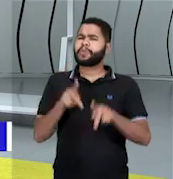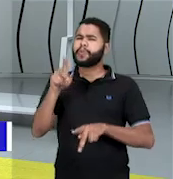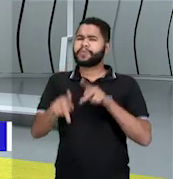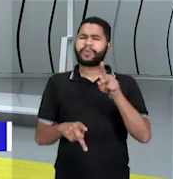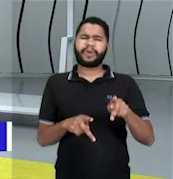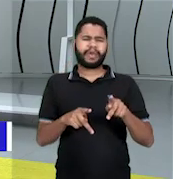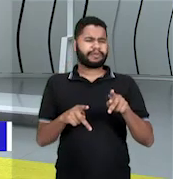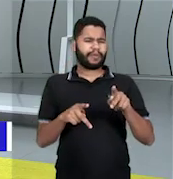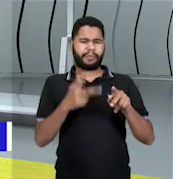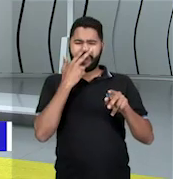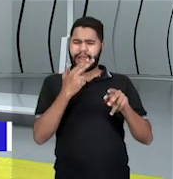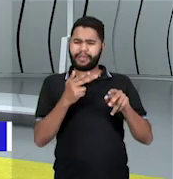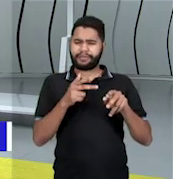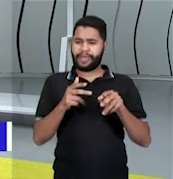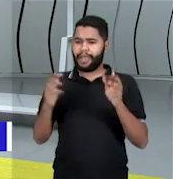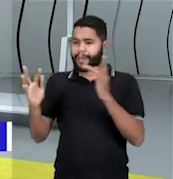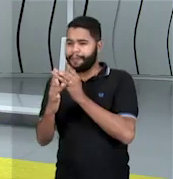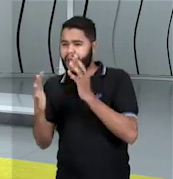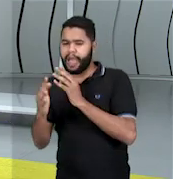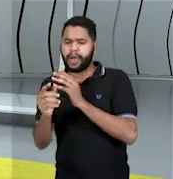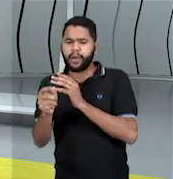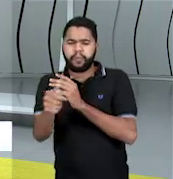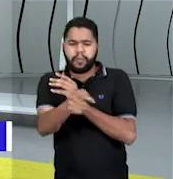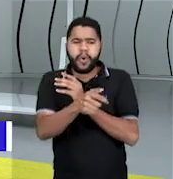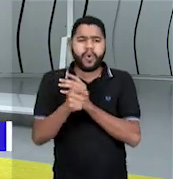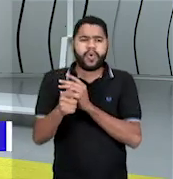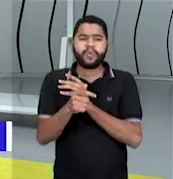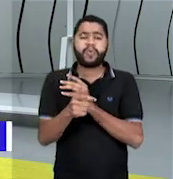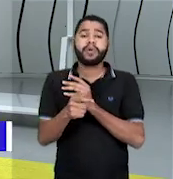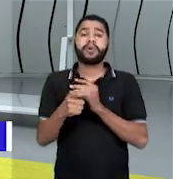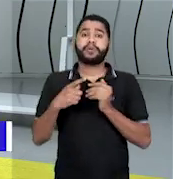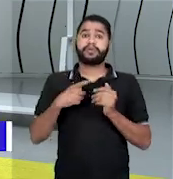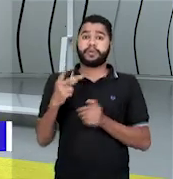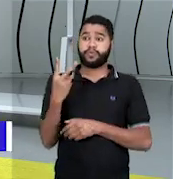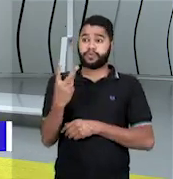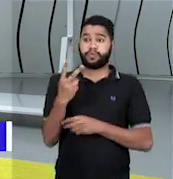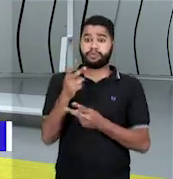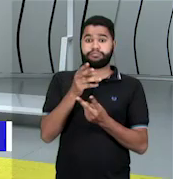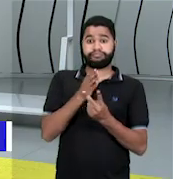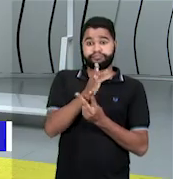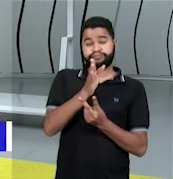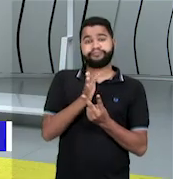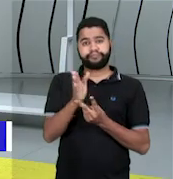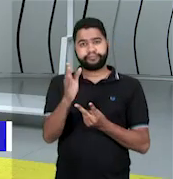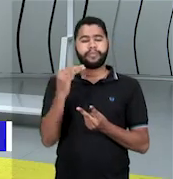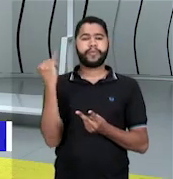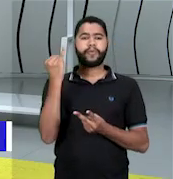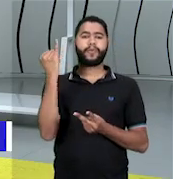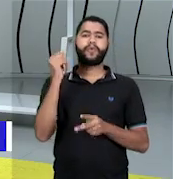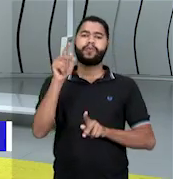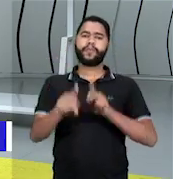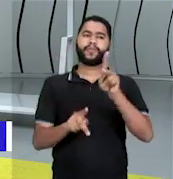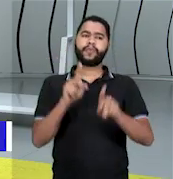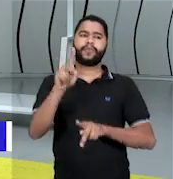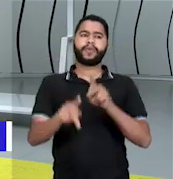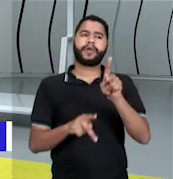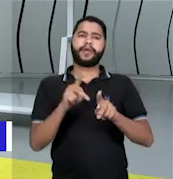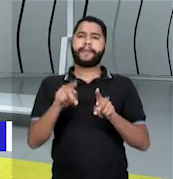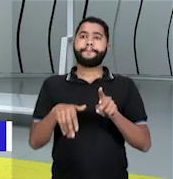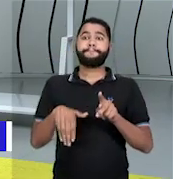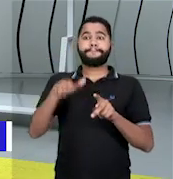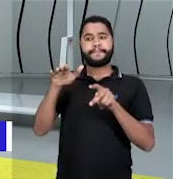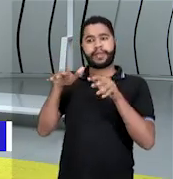forma irregular, né? Porque você tem aí dois fatores importantíssimos que vai fazer com que essa população ela vai se concentrar